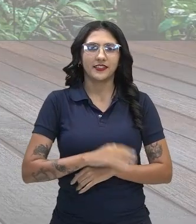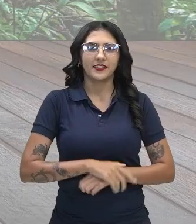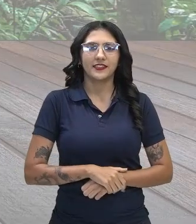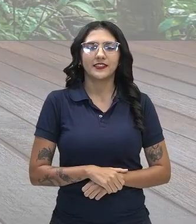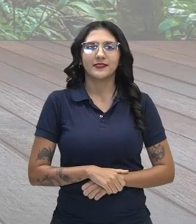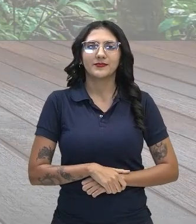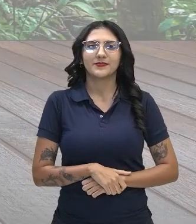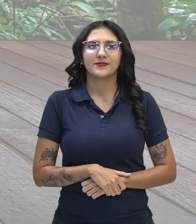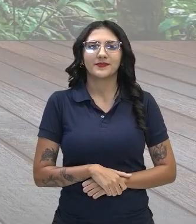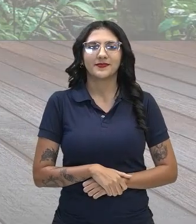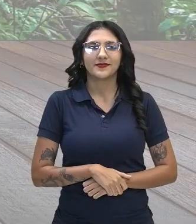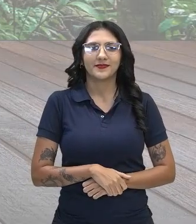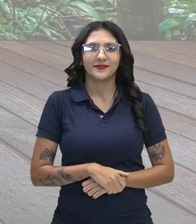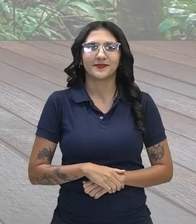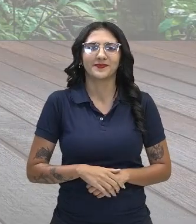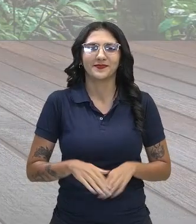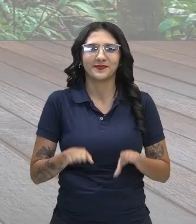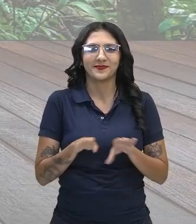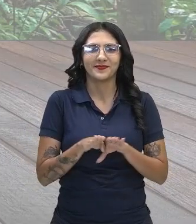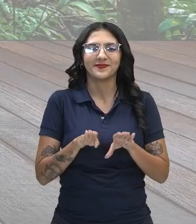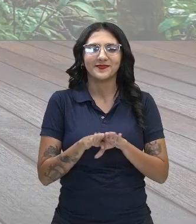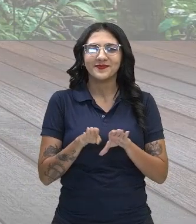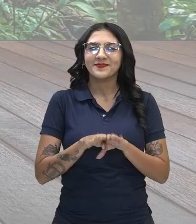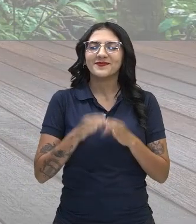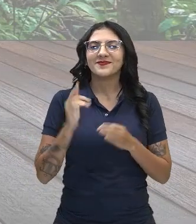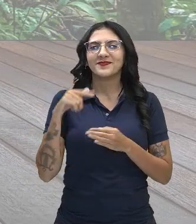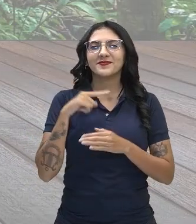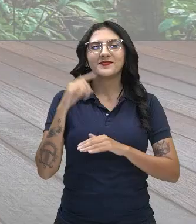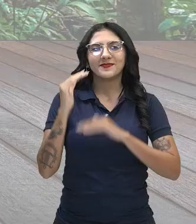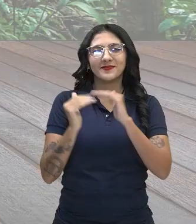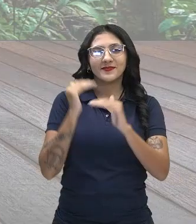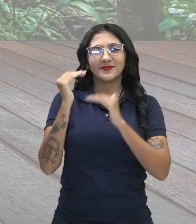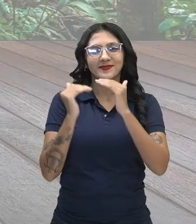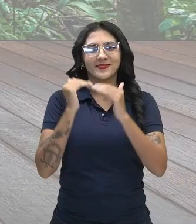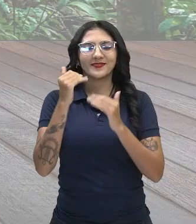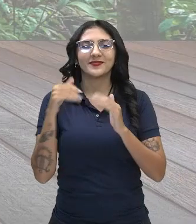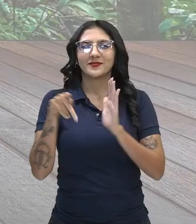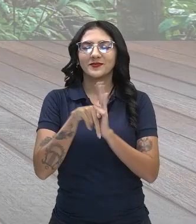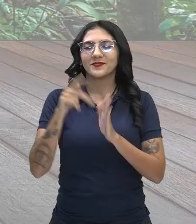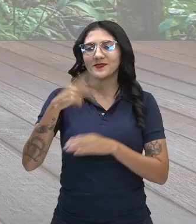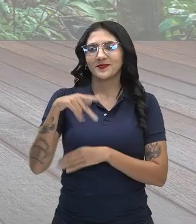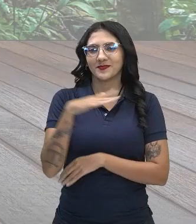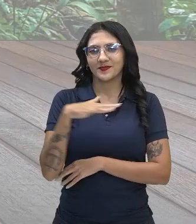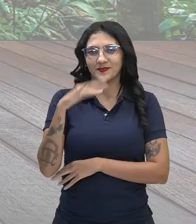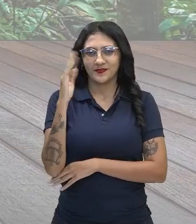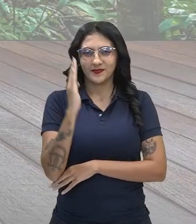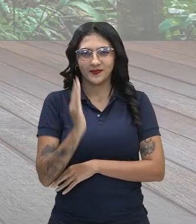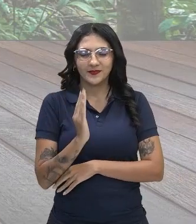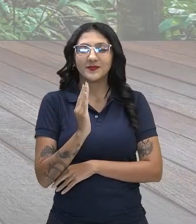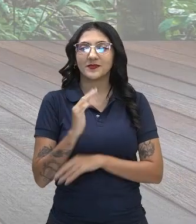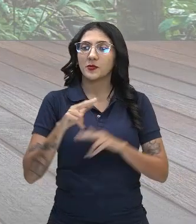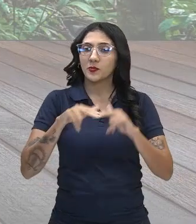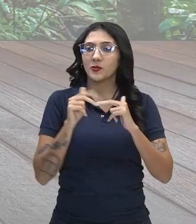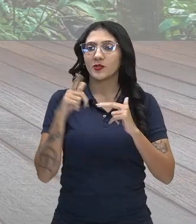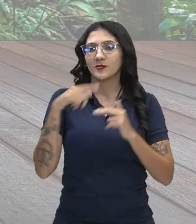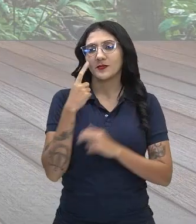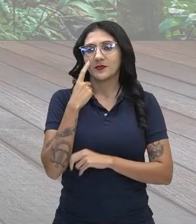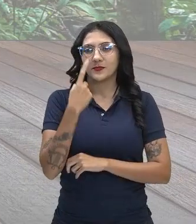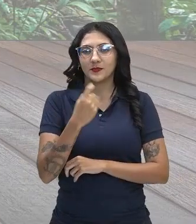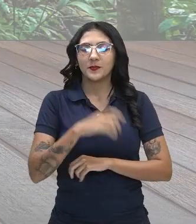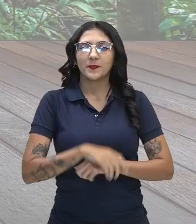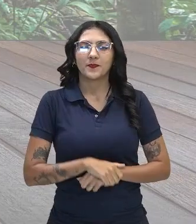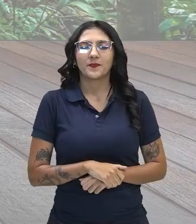esse bioma, com desenvolvimento que ocorre, né, em relação ao território brasileiro, aí que chama mais atenção. E isso acaba